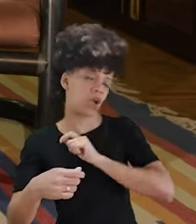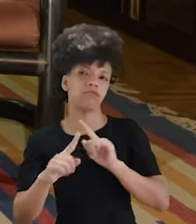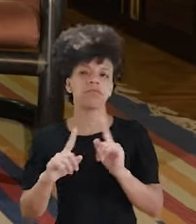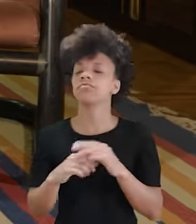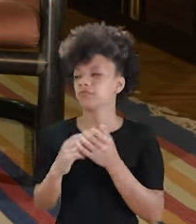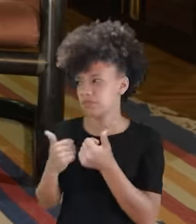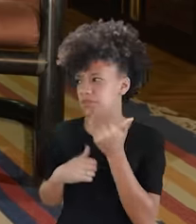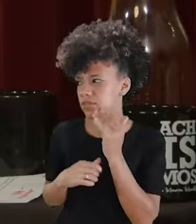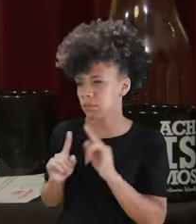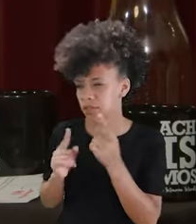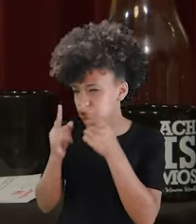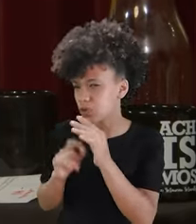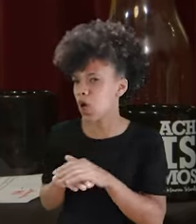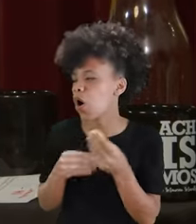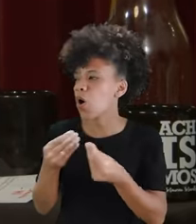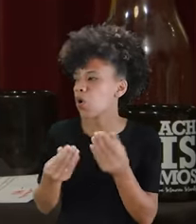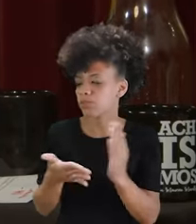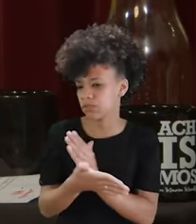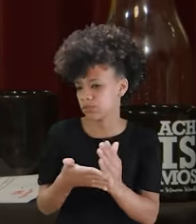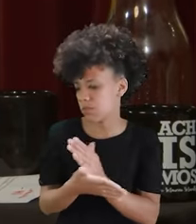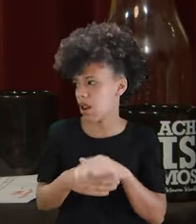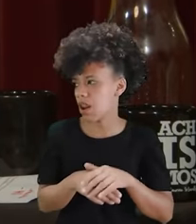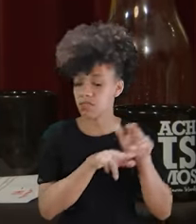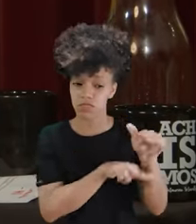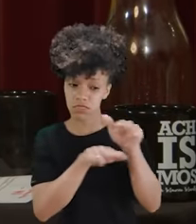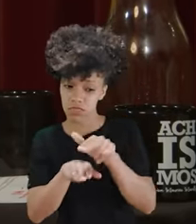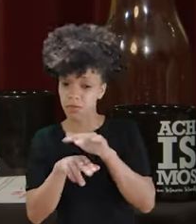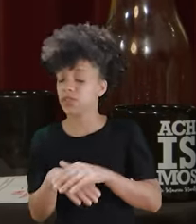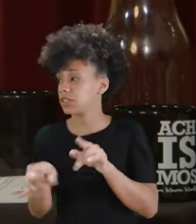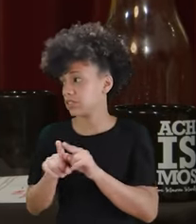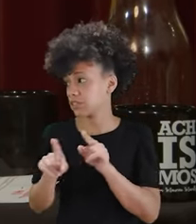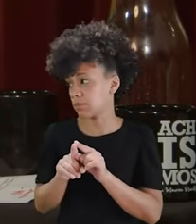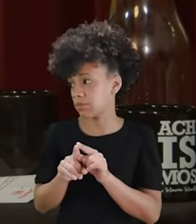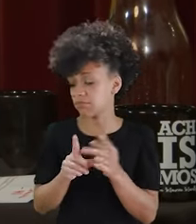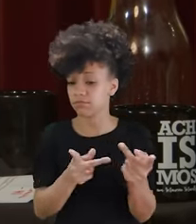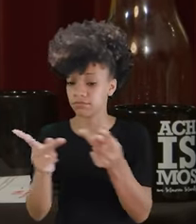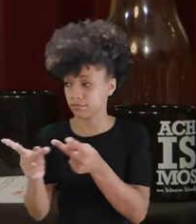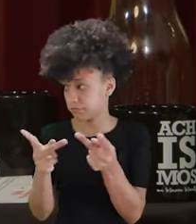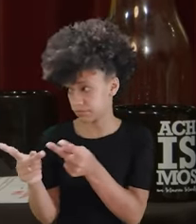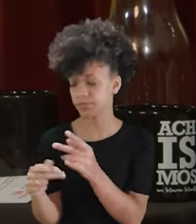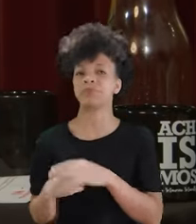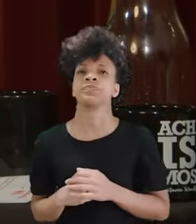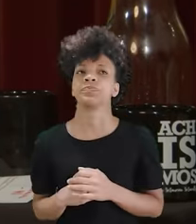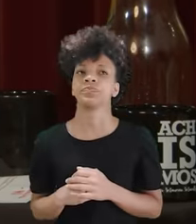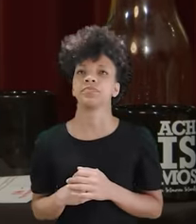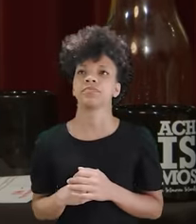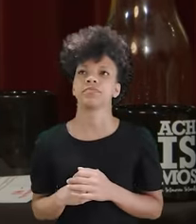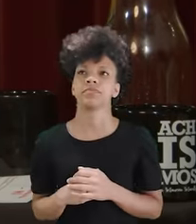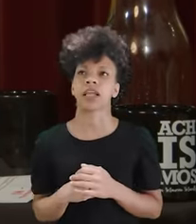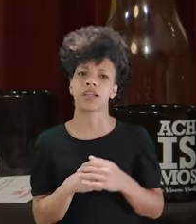espanhol e aí mas a minha dúvida como é separado e tripulantes e passageiros passageiro passageiros e